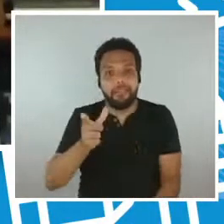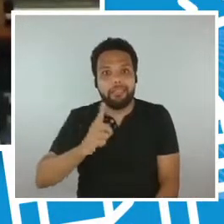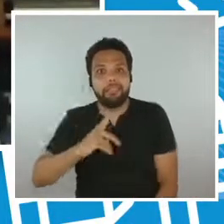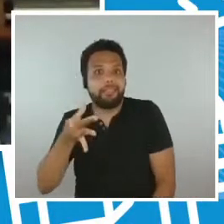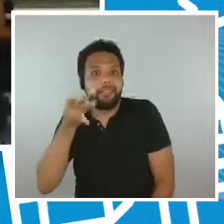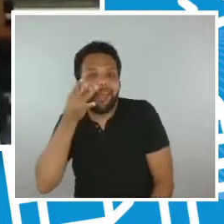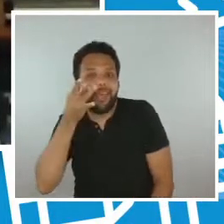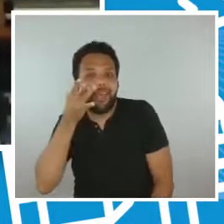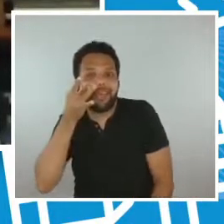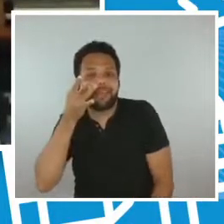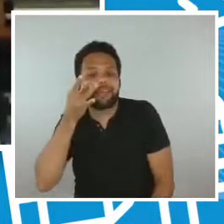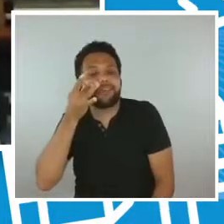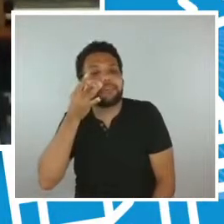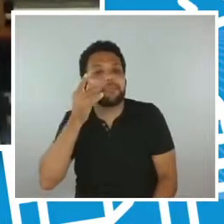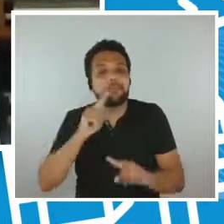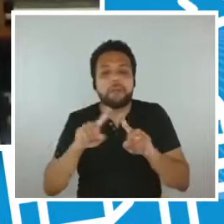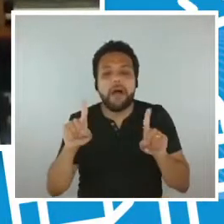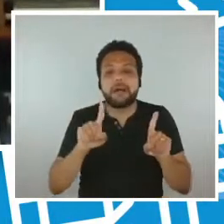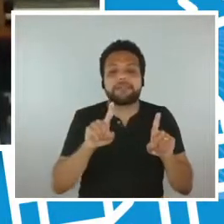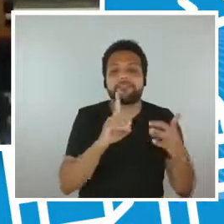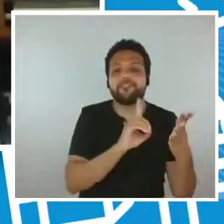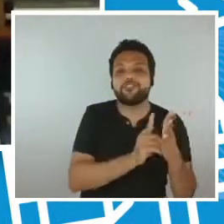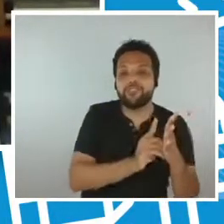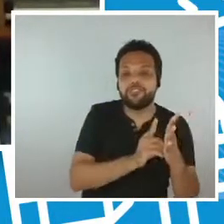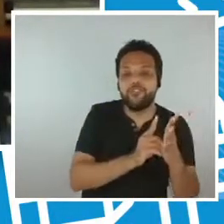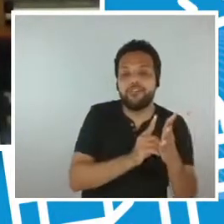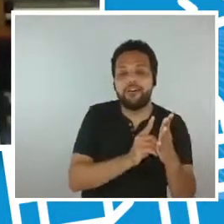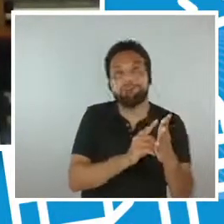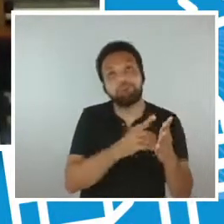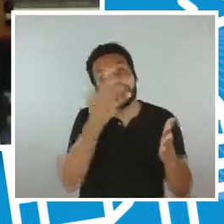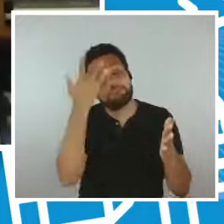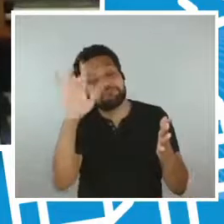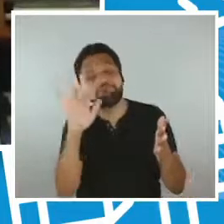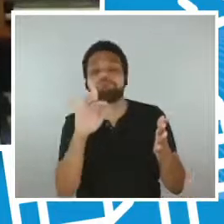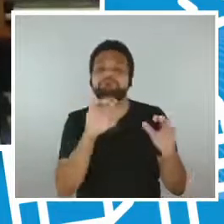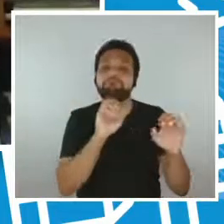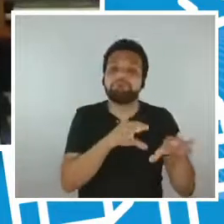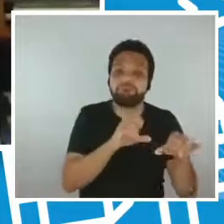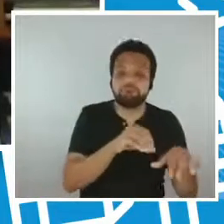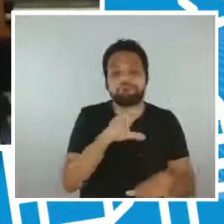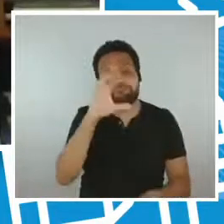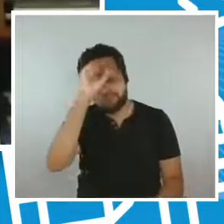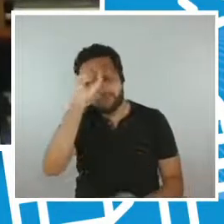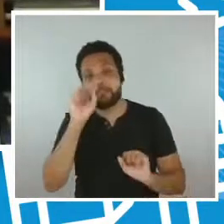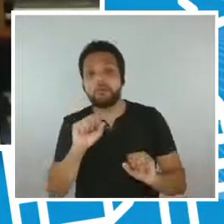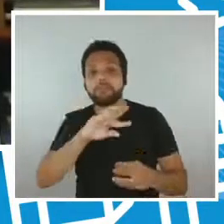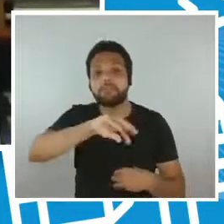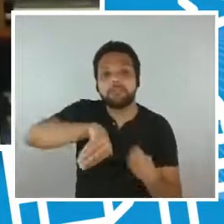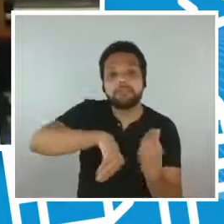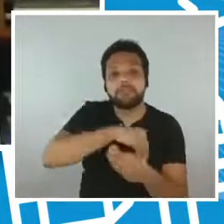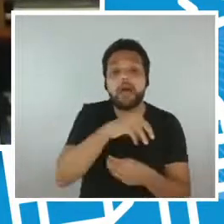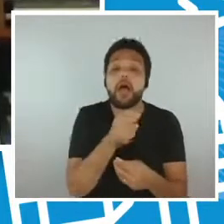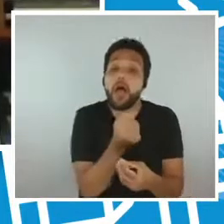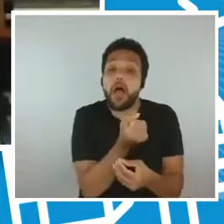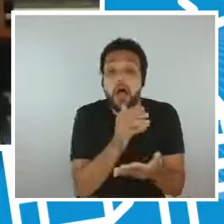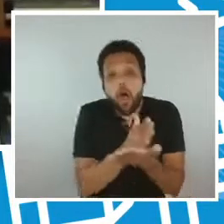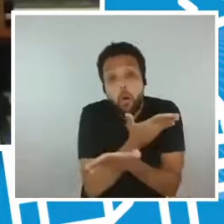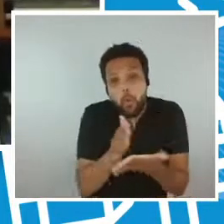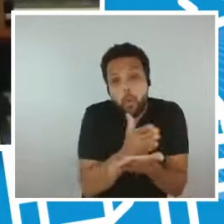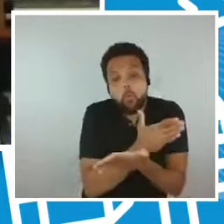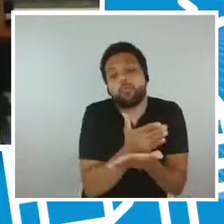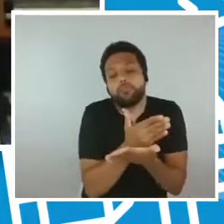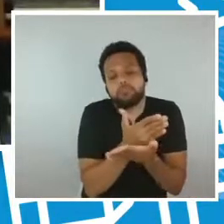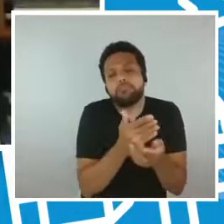alguns aspectos do ensino e tanto da aprendizagem podem ser substituídos, podem ser feitos